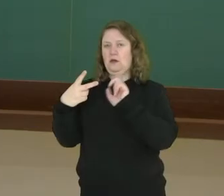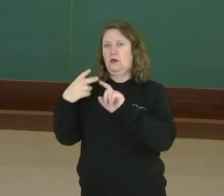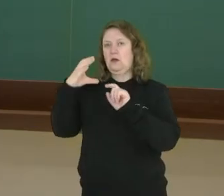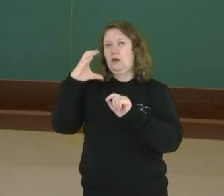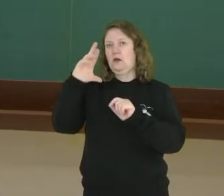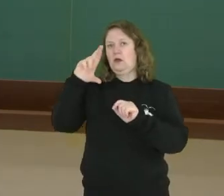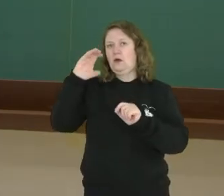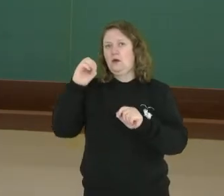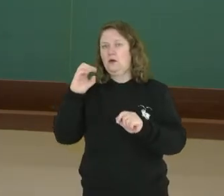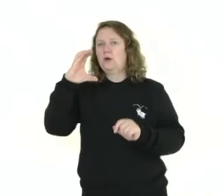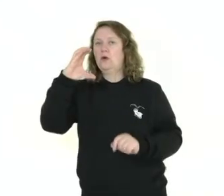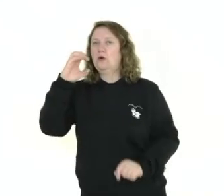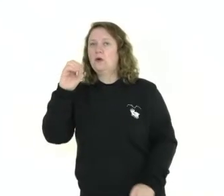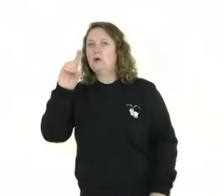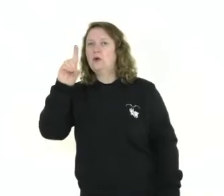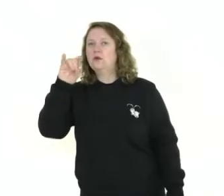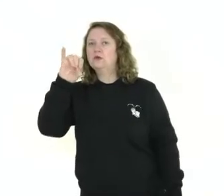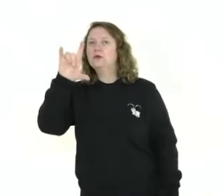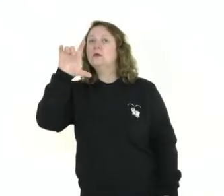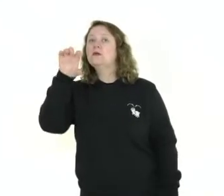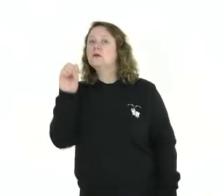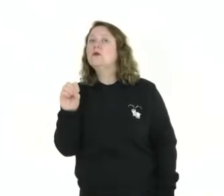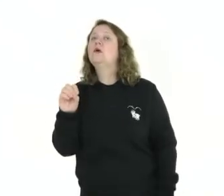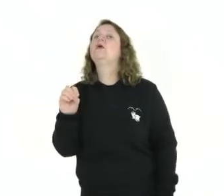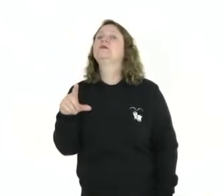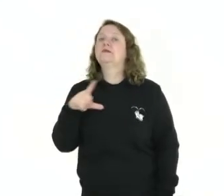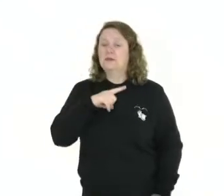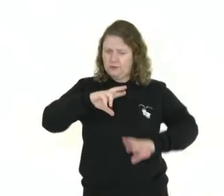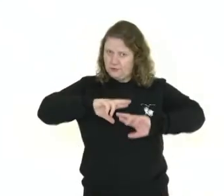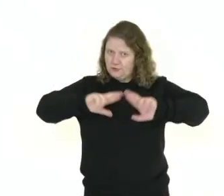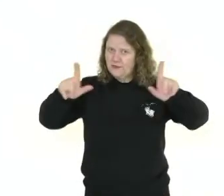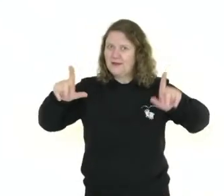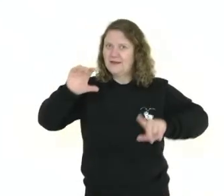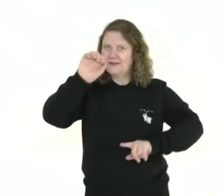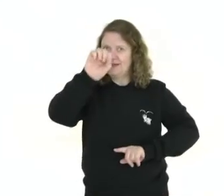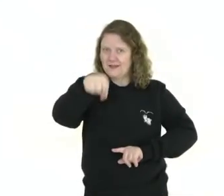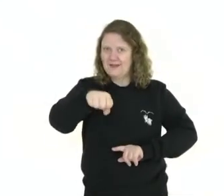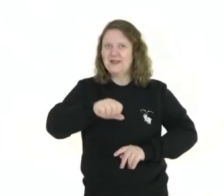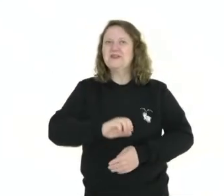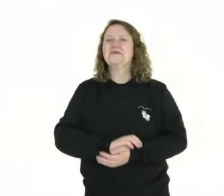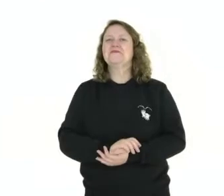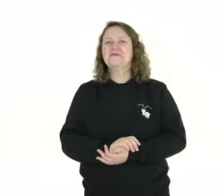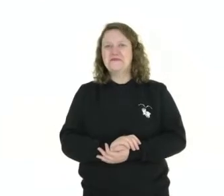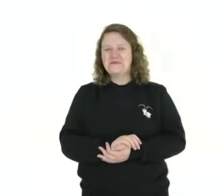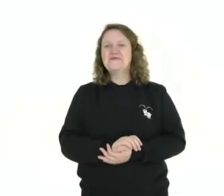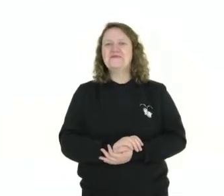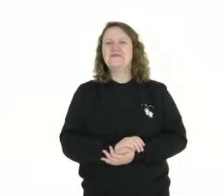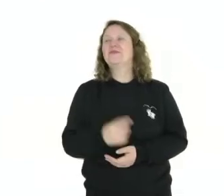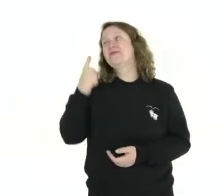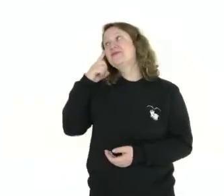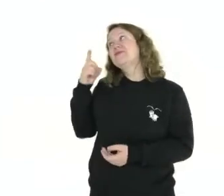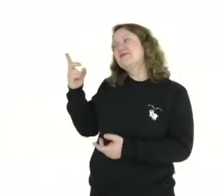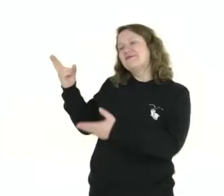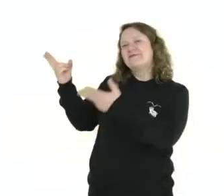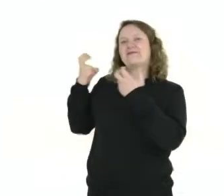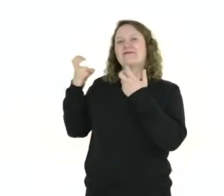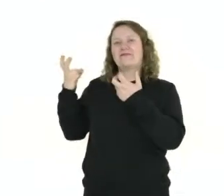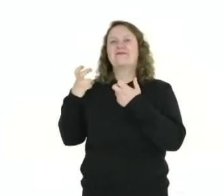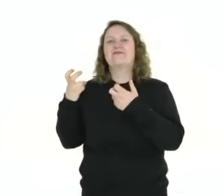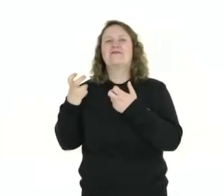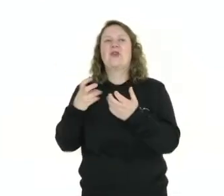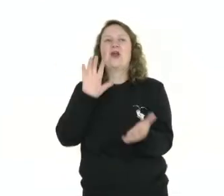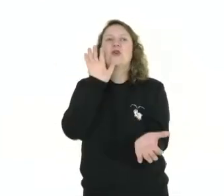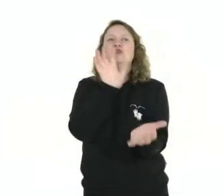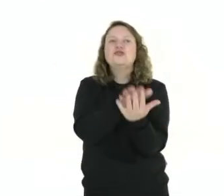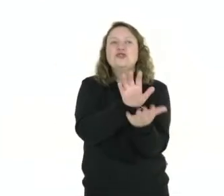não. Vem conferir aqui comigo, ó. Eu até trouxe aqui para você duas imagens, já para você observar algumas diferenças. Os jacarés, olha